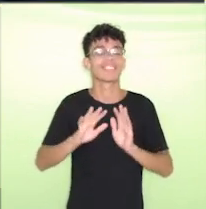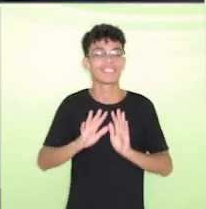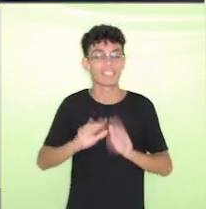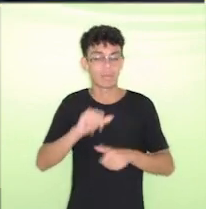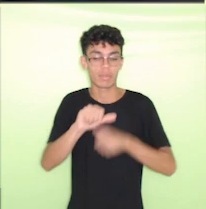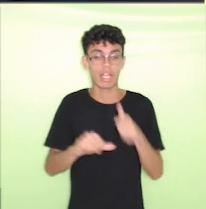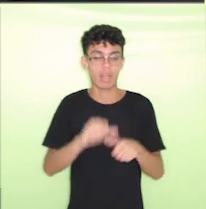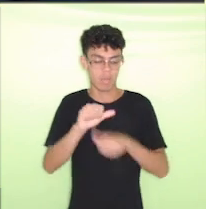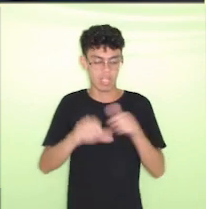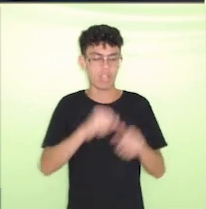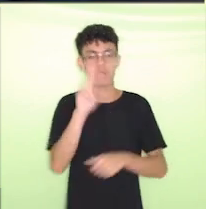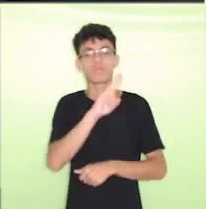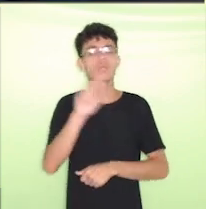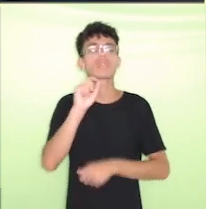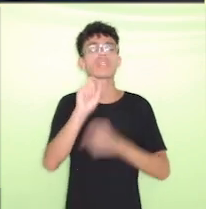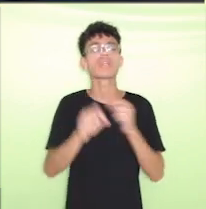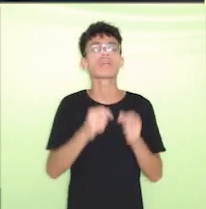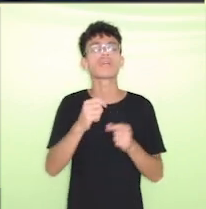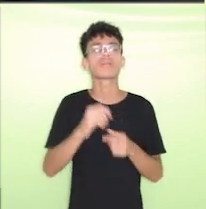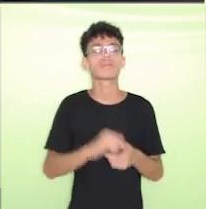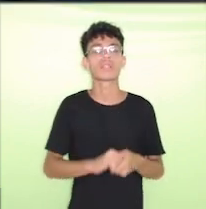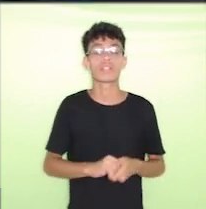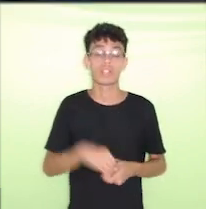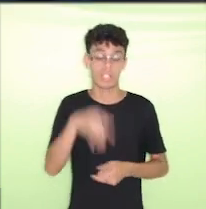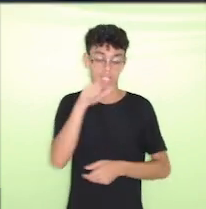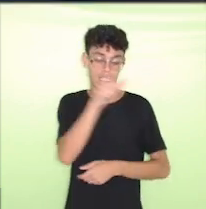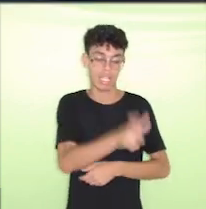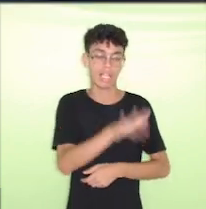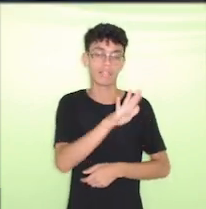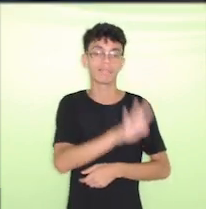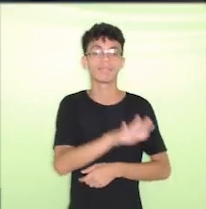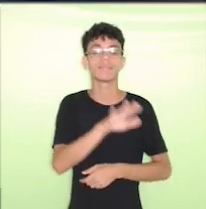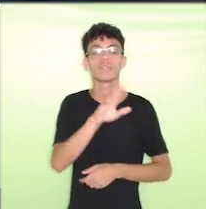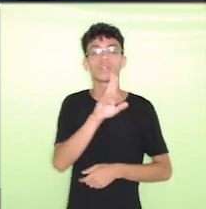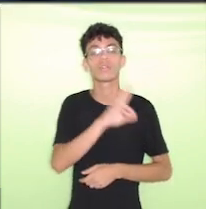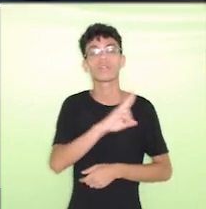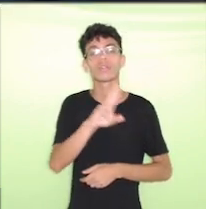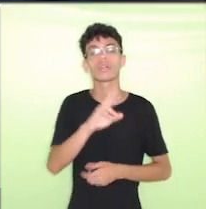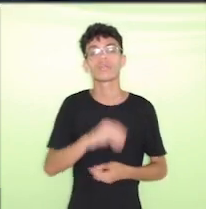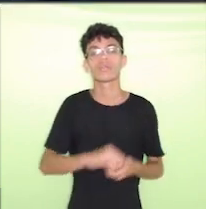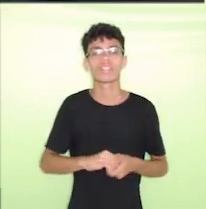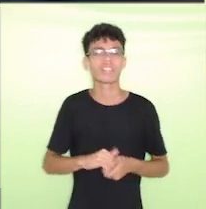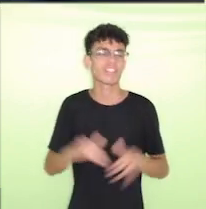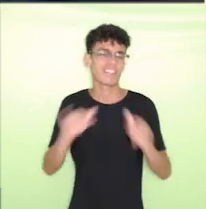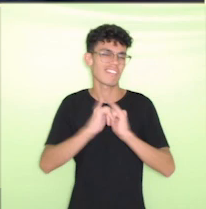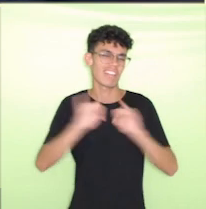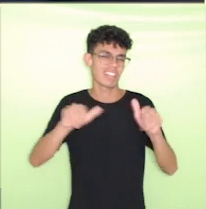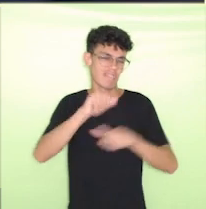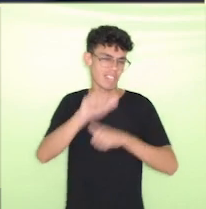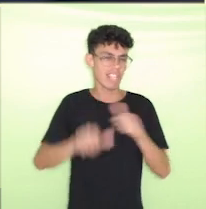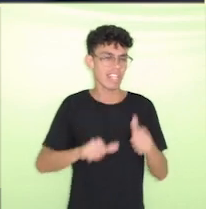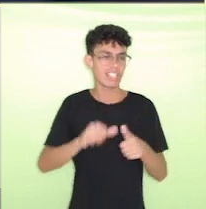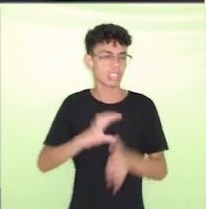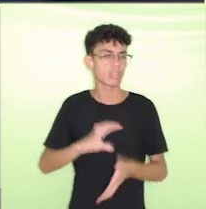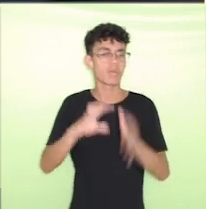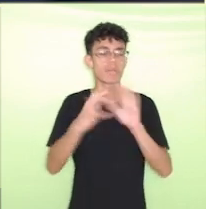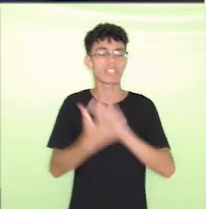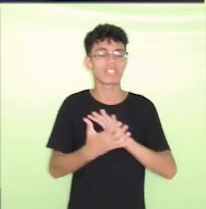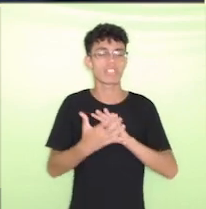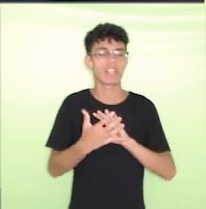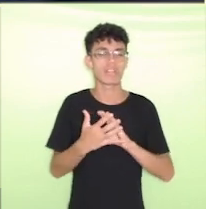Renovar. Em nome de quê? De América, por exemplo. O senhor fala em renovações superficiais, não